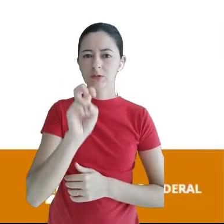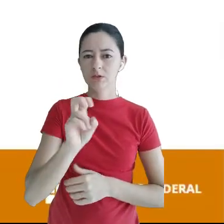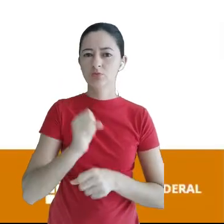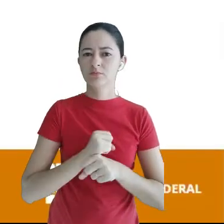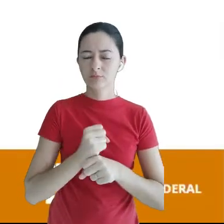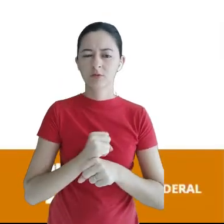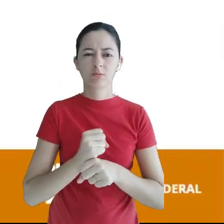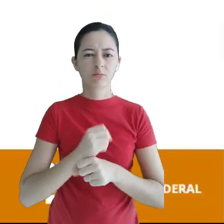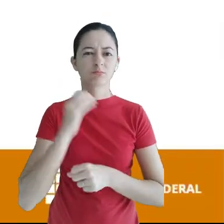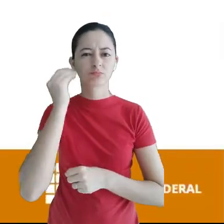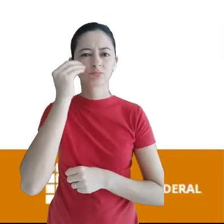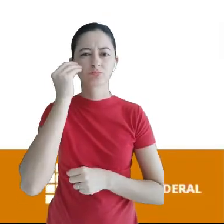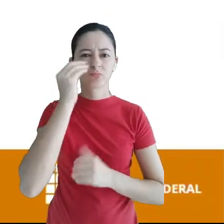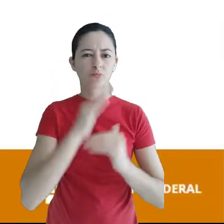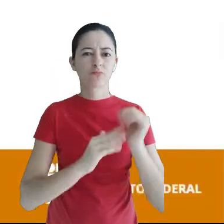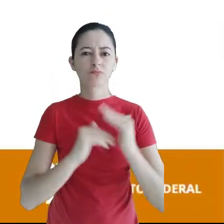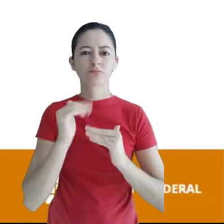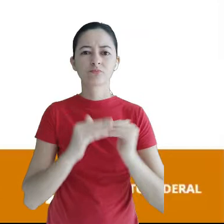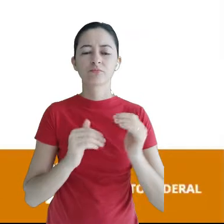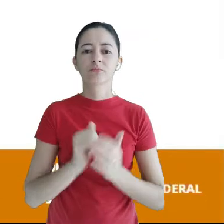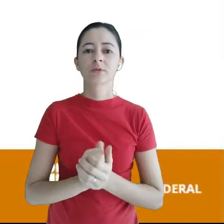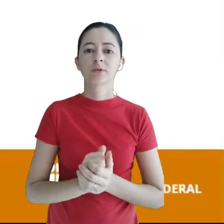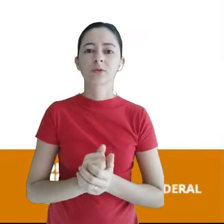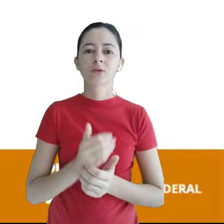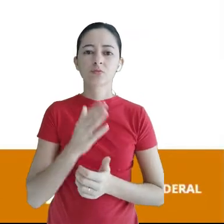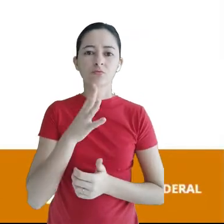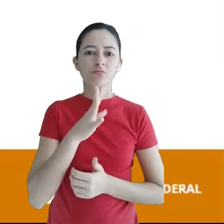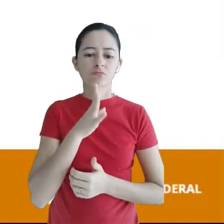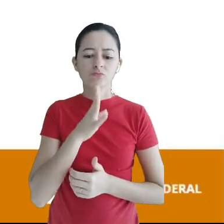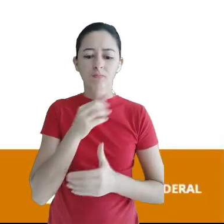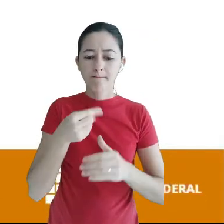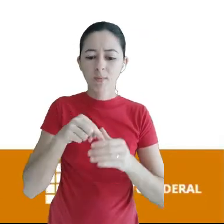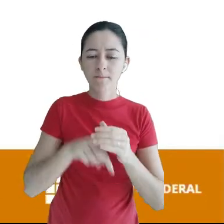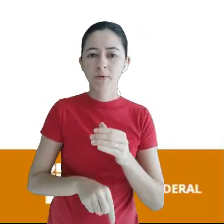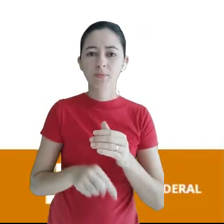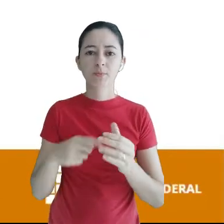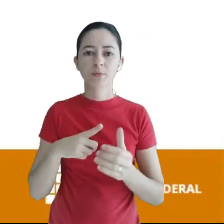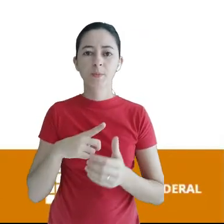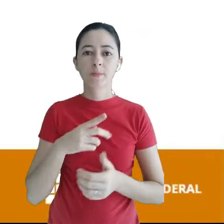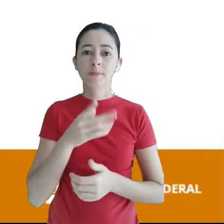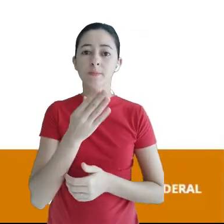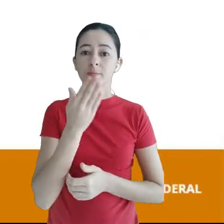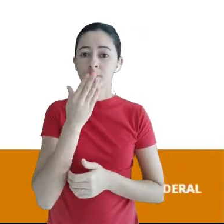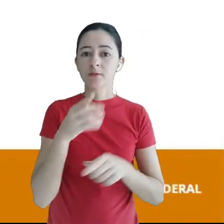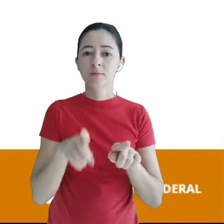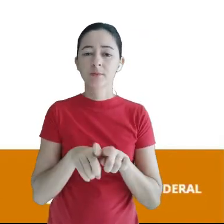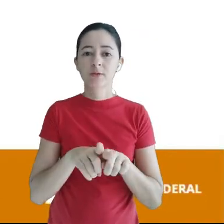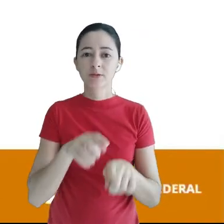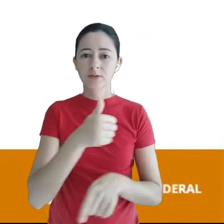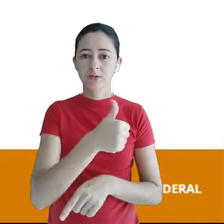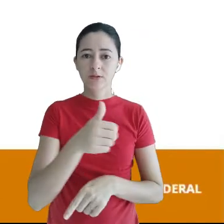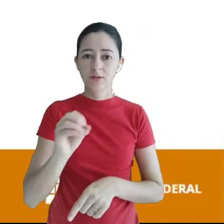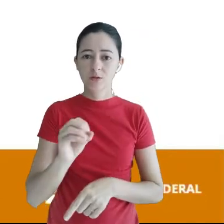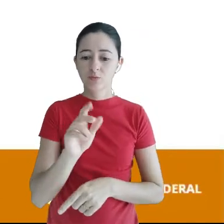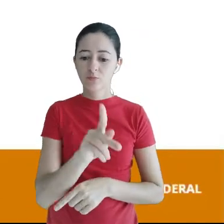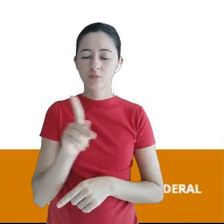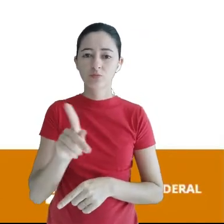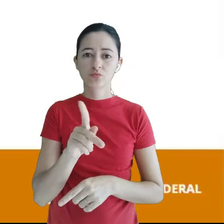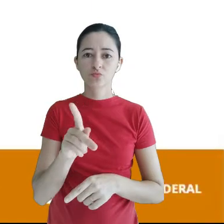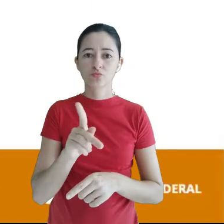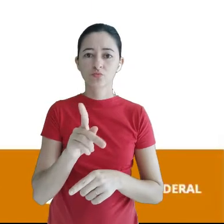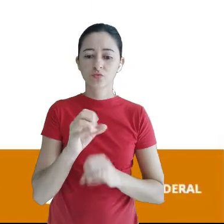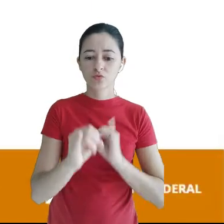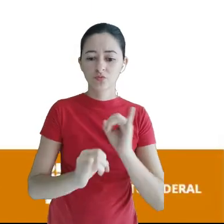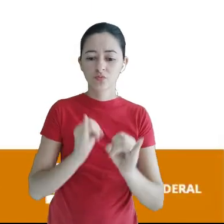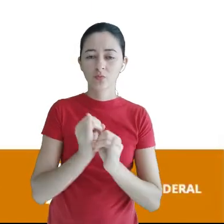de mais de 5 anos, cara que já mexe com isso faz muito tempo. E eu pedi pra 10 professores de informática, de banco de dados, modelar esse